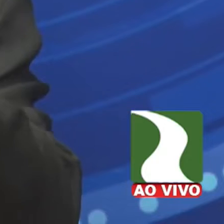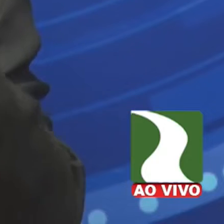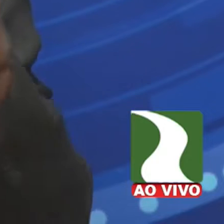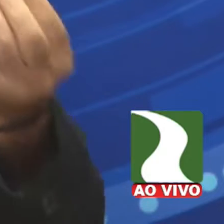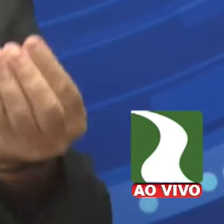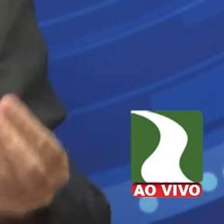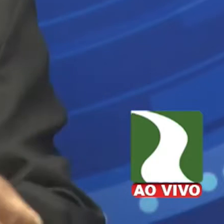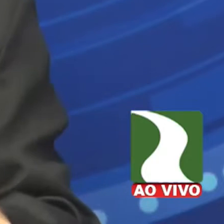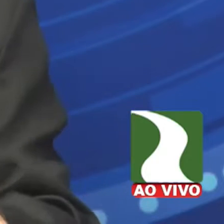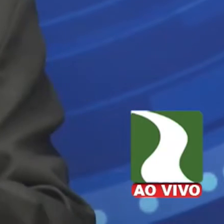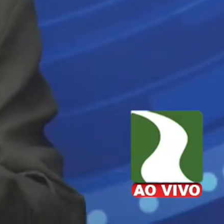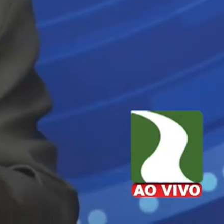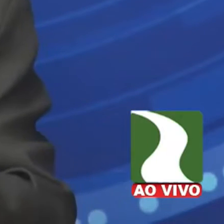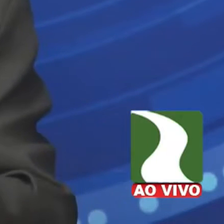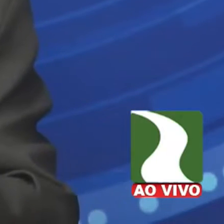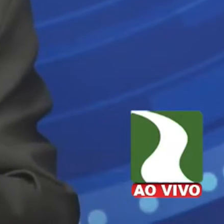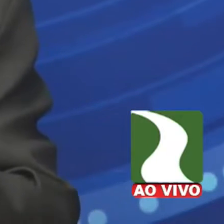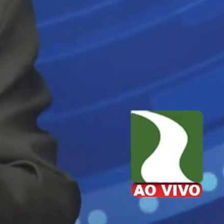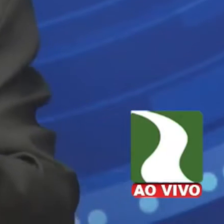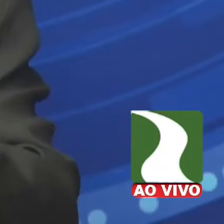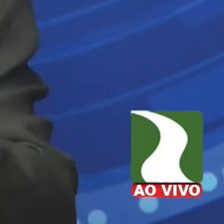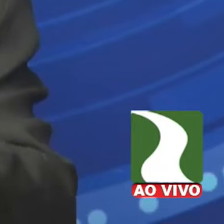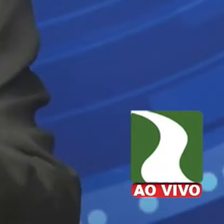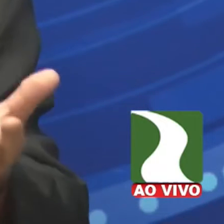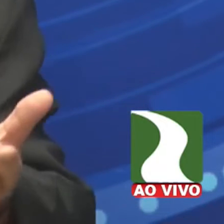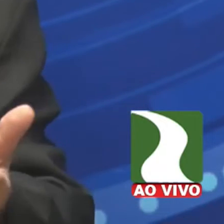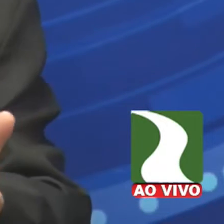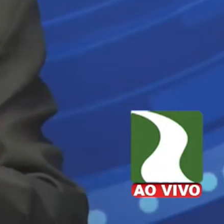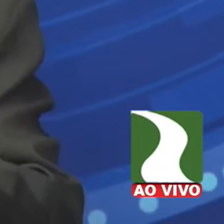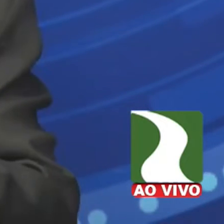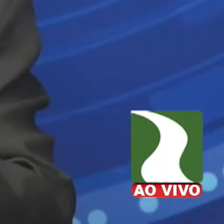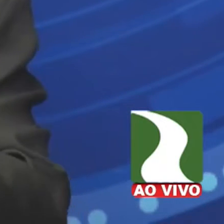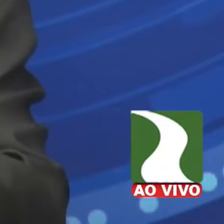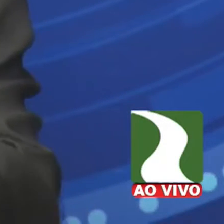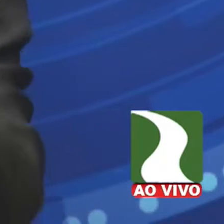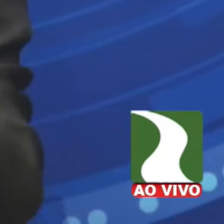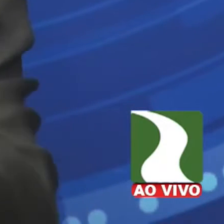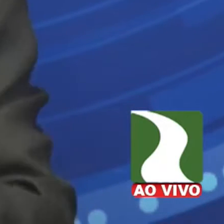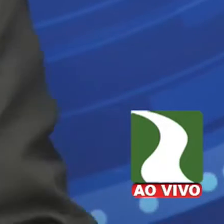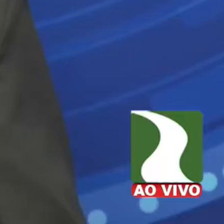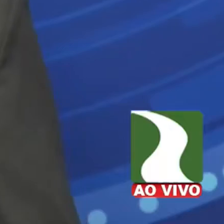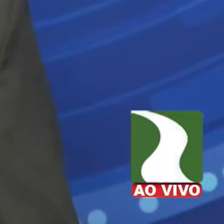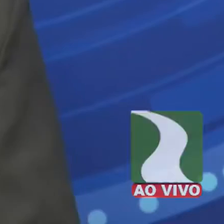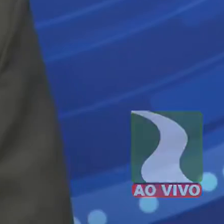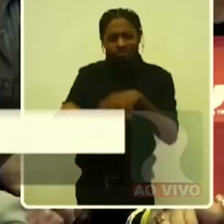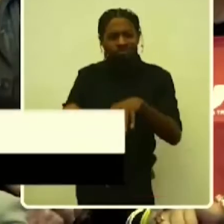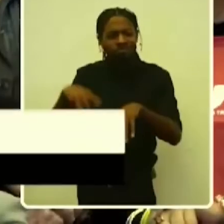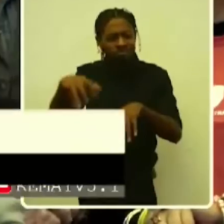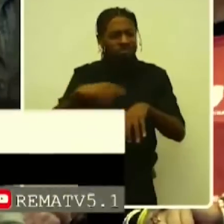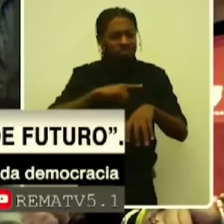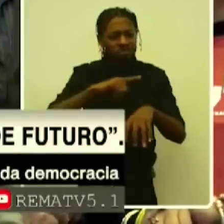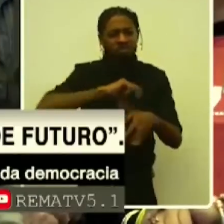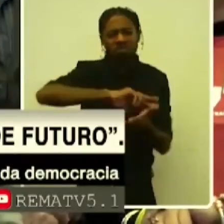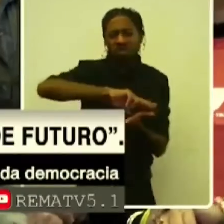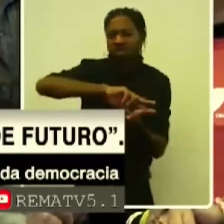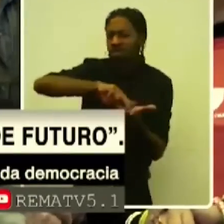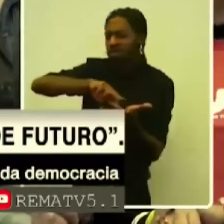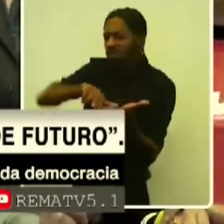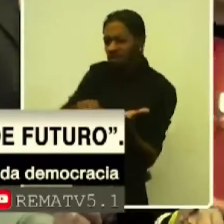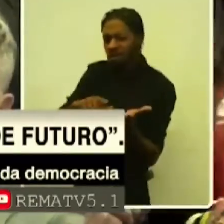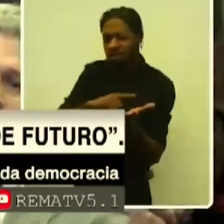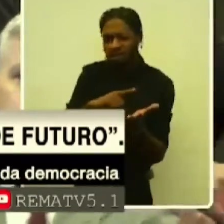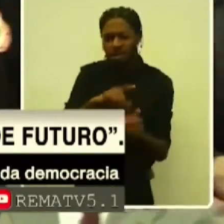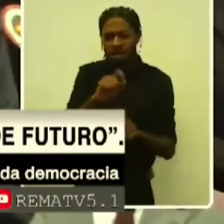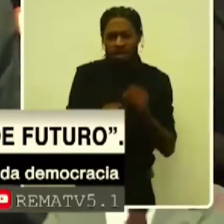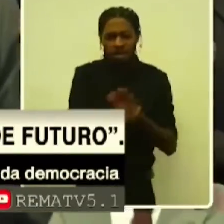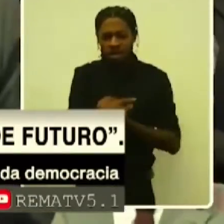Dias levou uma mensagem própria durante a leitura do manifesto, né, em prol da democracia. Pode rodar. Sem se abalarem